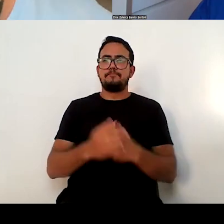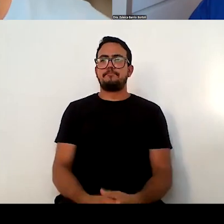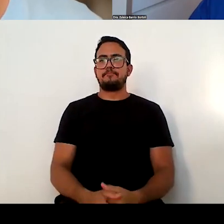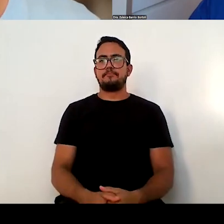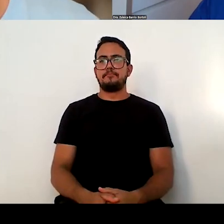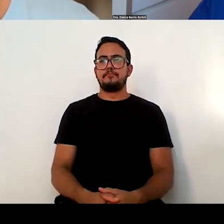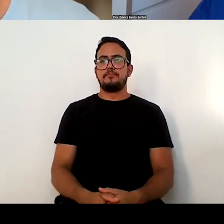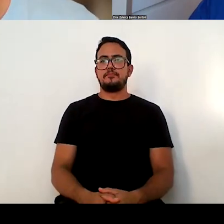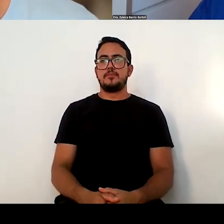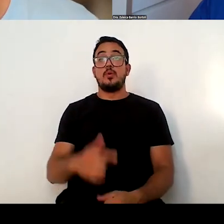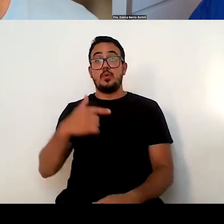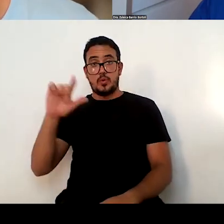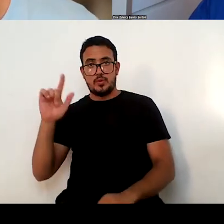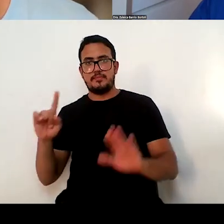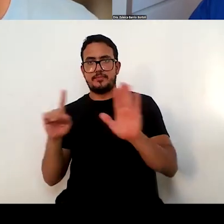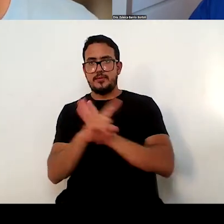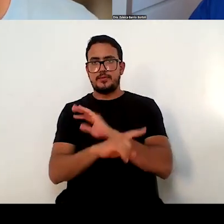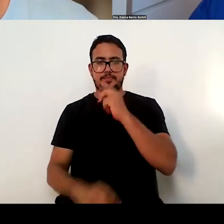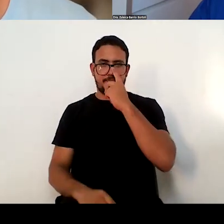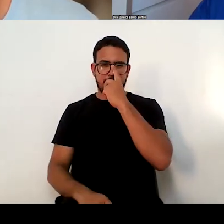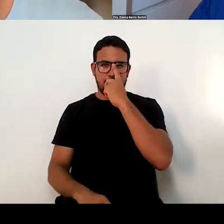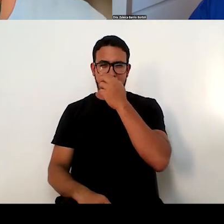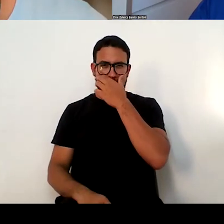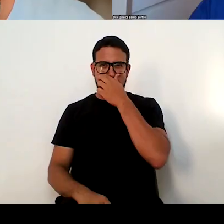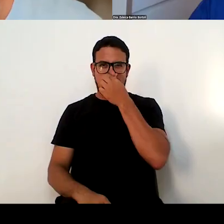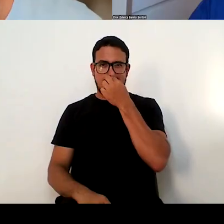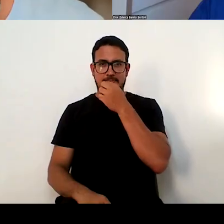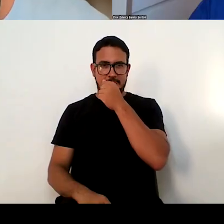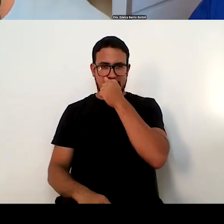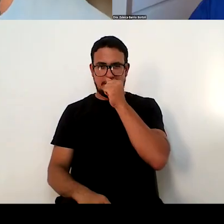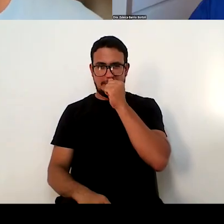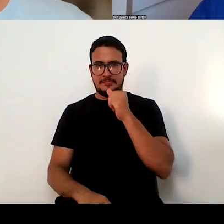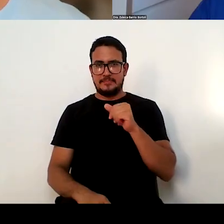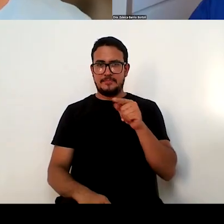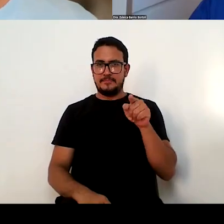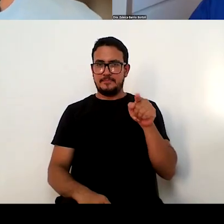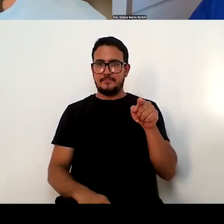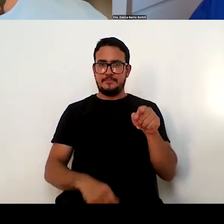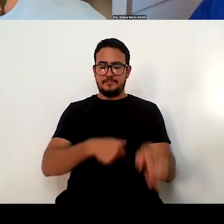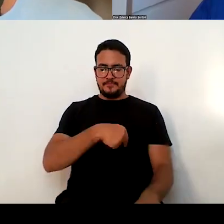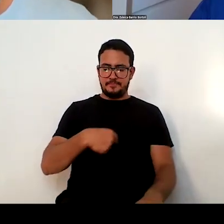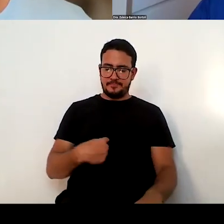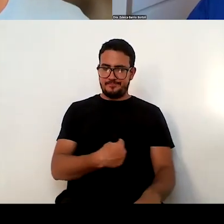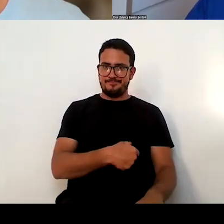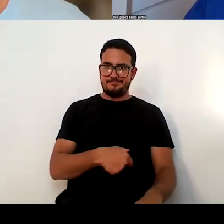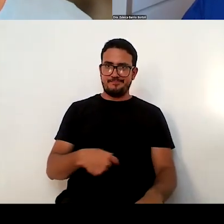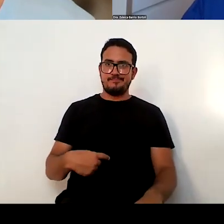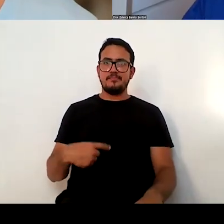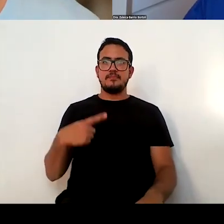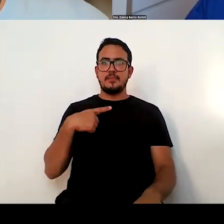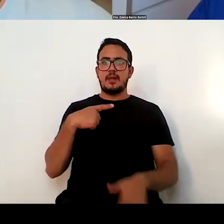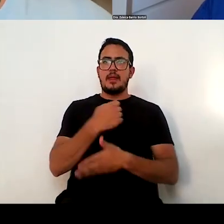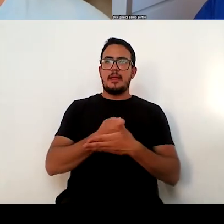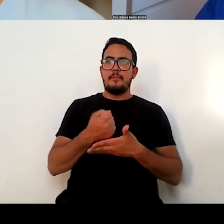Ótimo. Tem uma outra pergunta. No lugar da colonoscopia, está surgindo uma pílula que você toma. Ela já